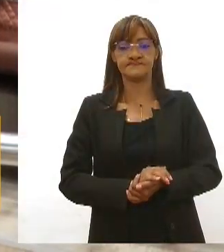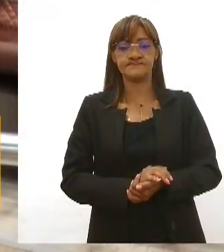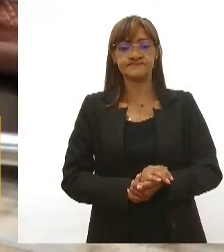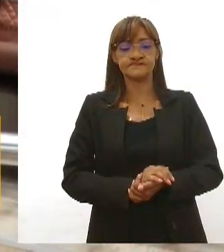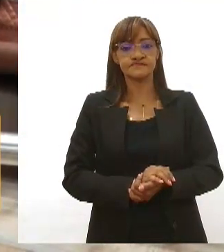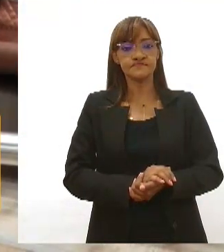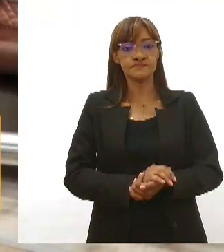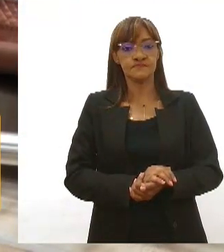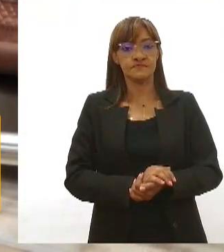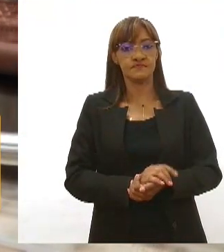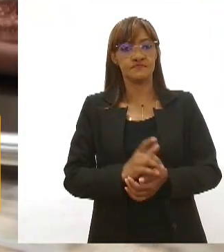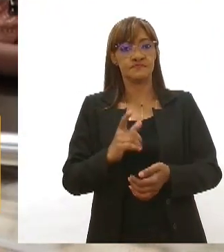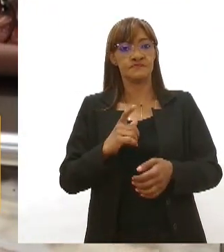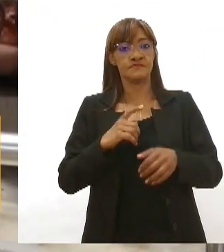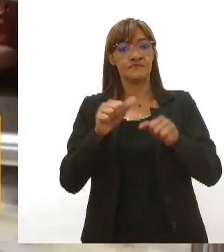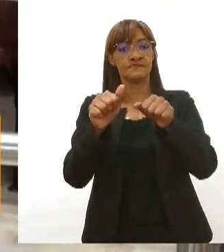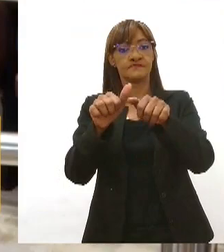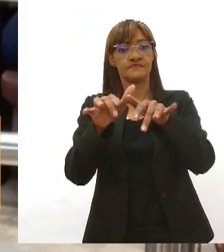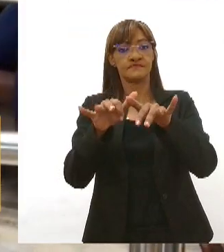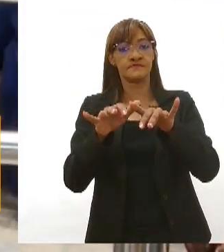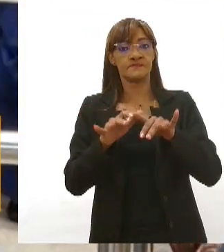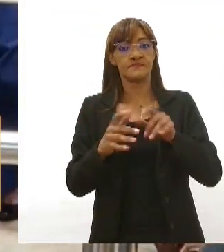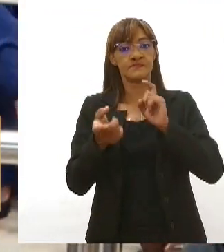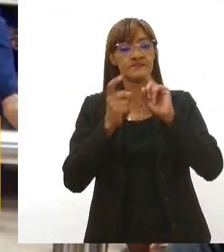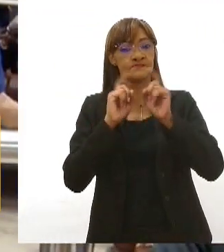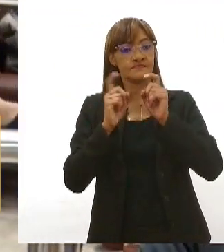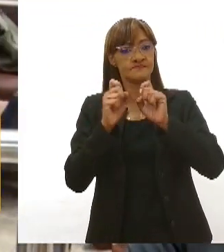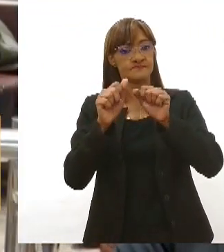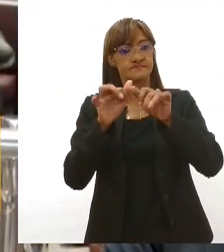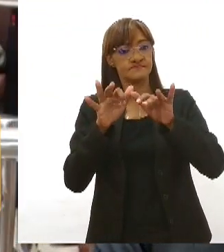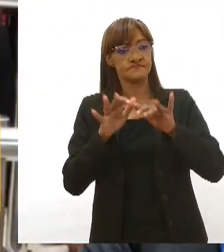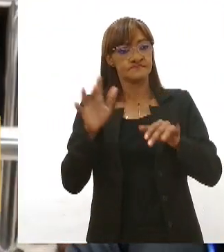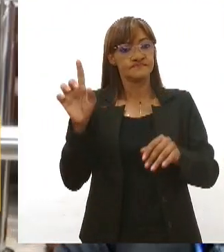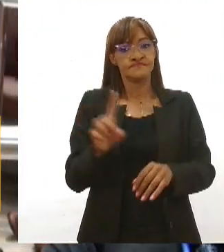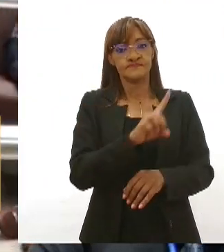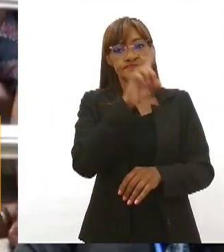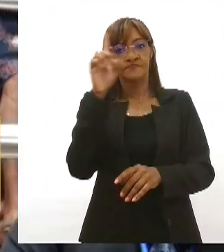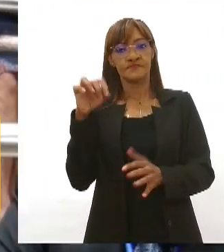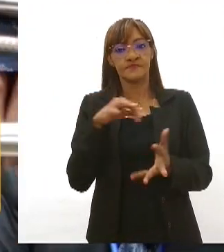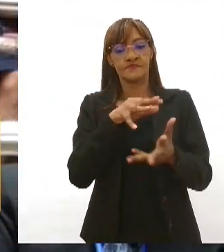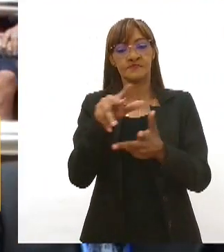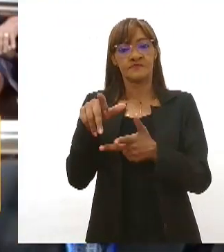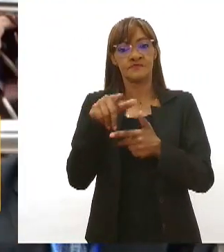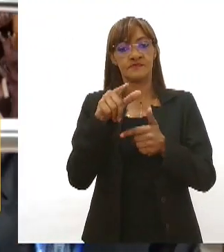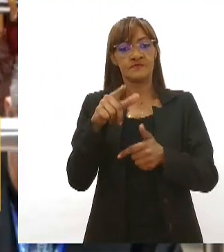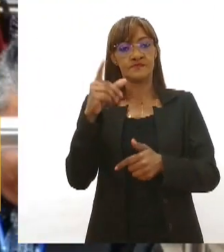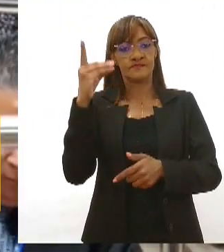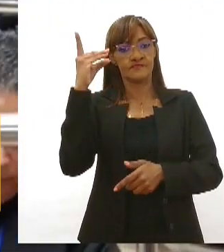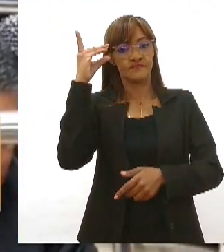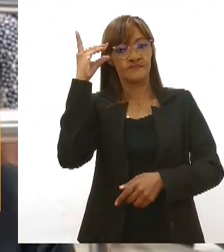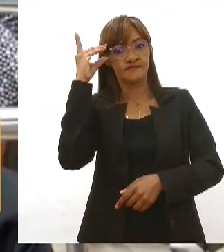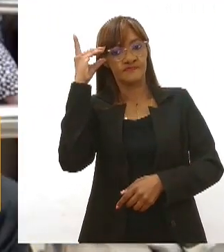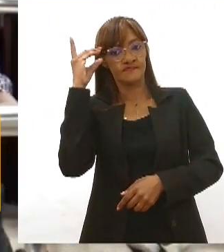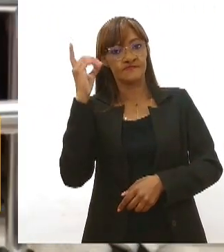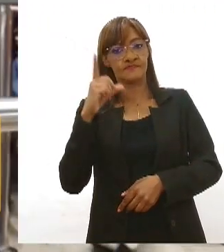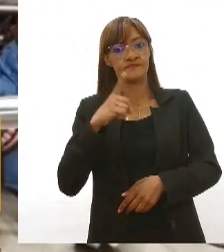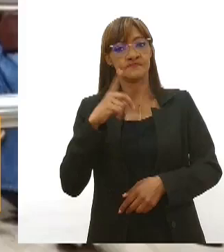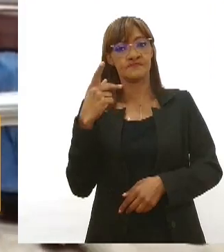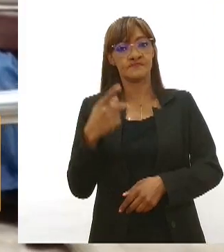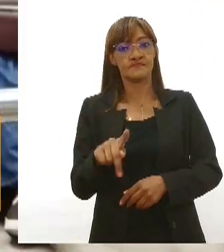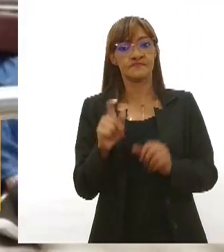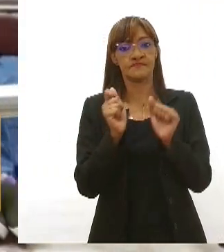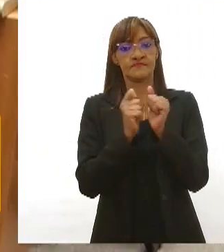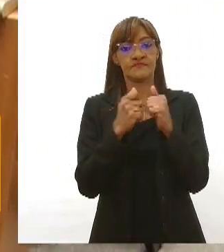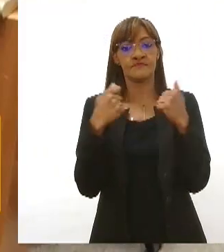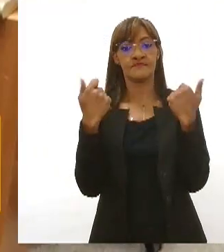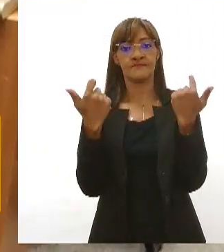Galeria lotada. A audiência pública em alusão ao Dia Mundial da Síndrome de Down aconteceu no plenário da Assembleia Legislativa